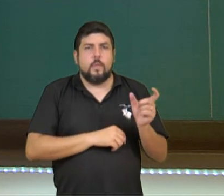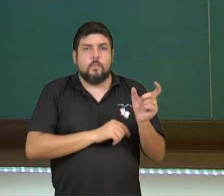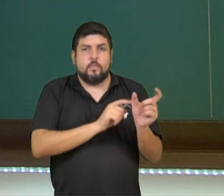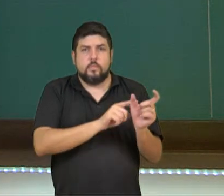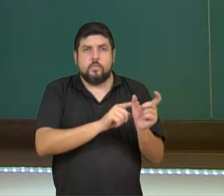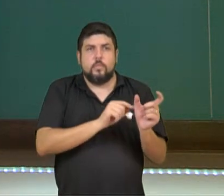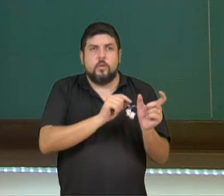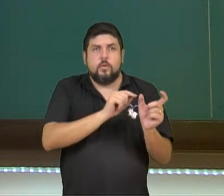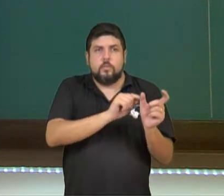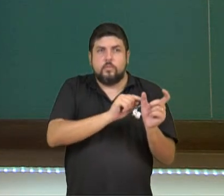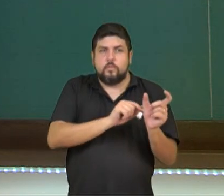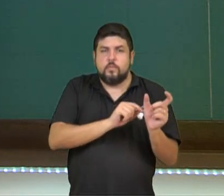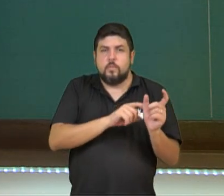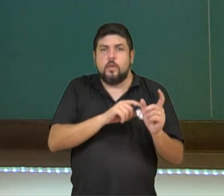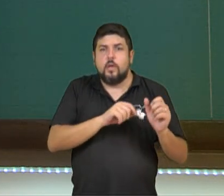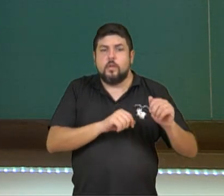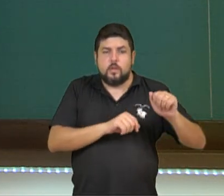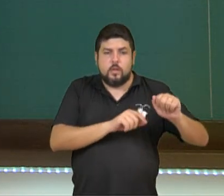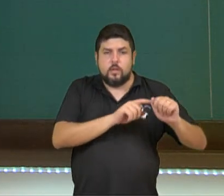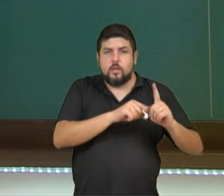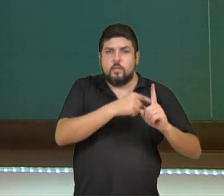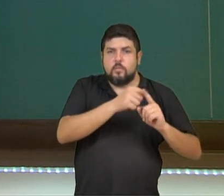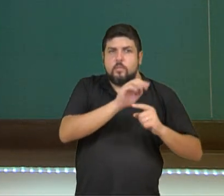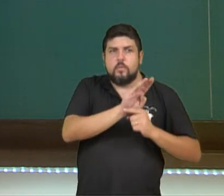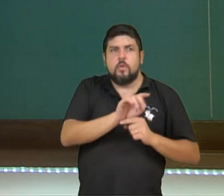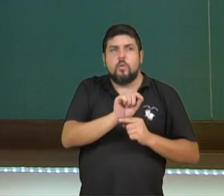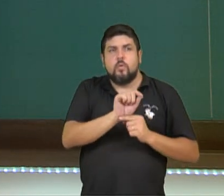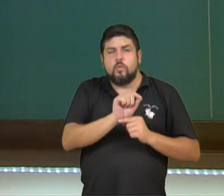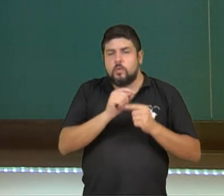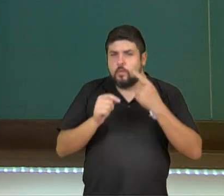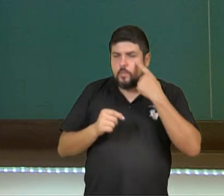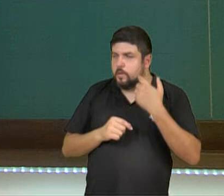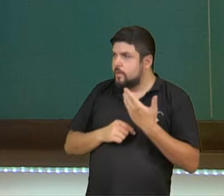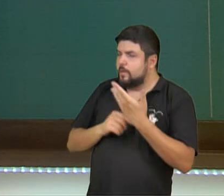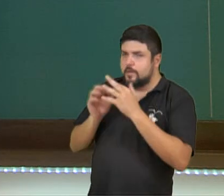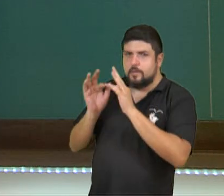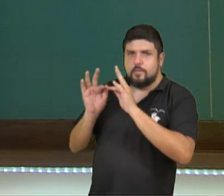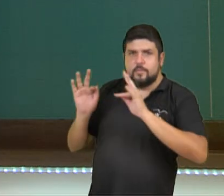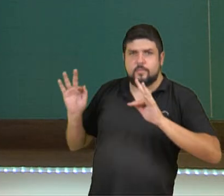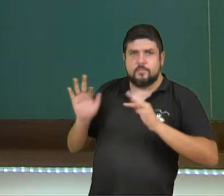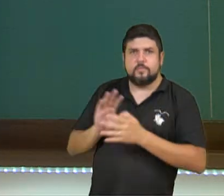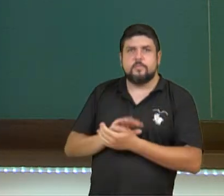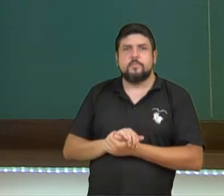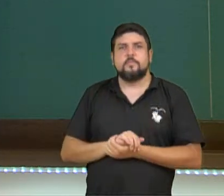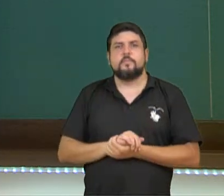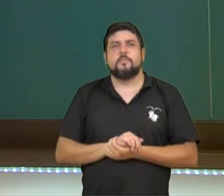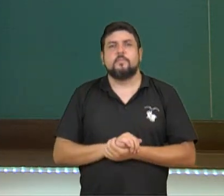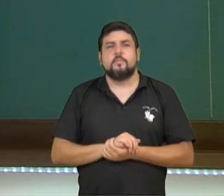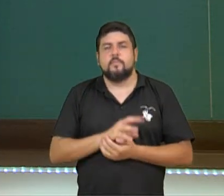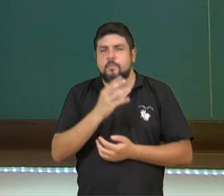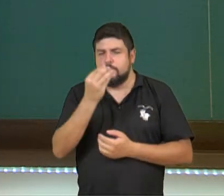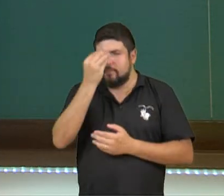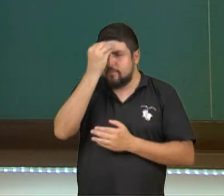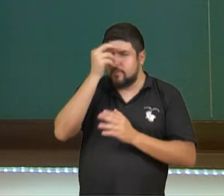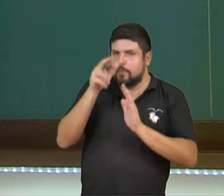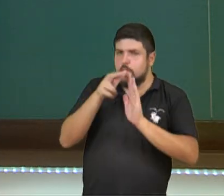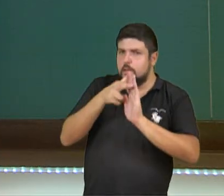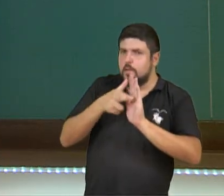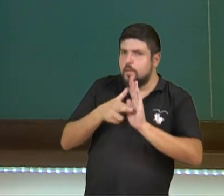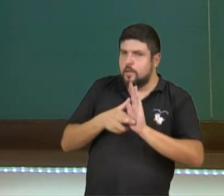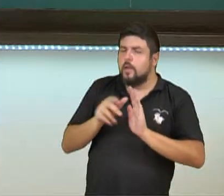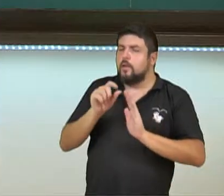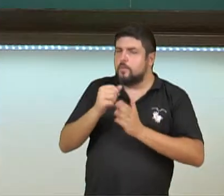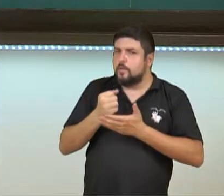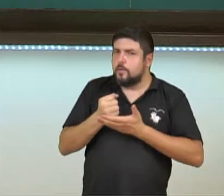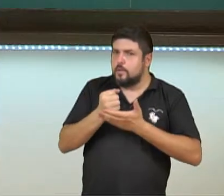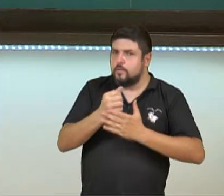primeiro, mais duas vezes o primeiro pelo segundo, mais o quadrado do segundo. Guarda essa regra que pode facilitar e muito